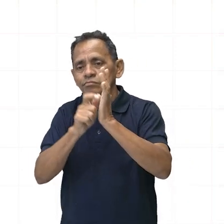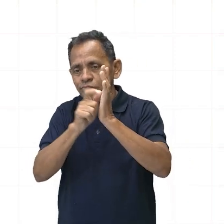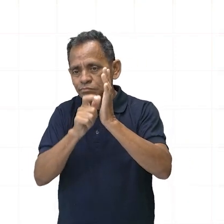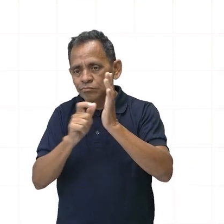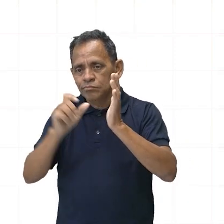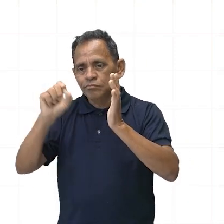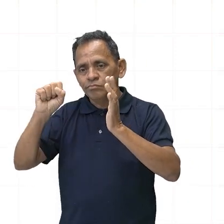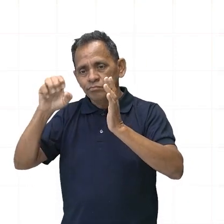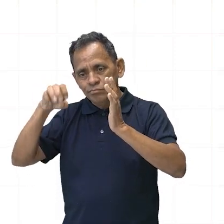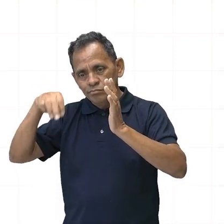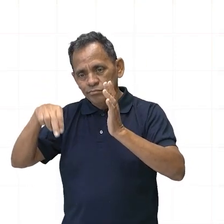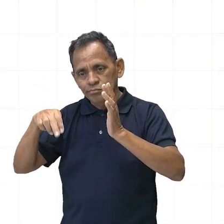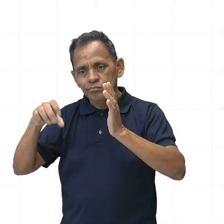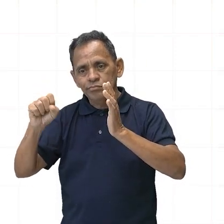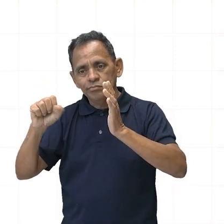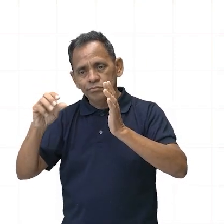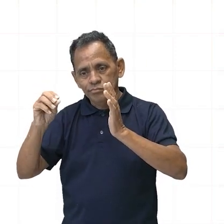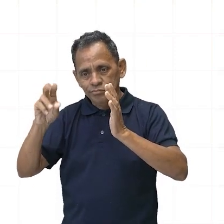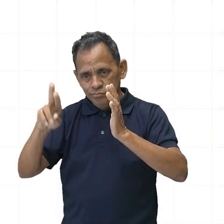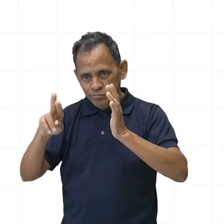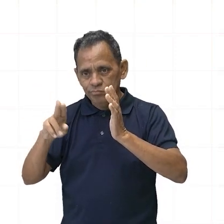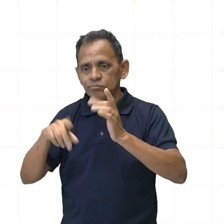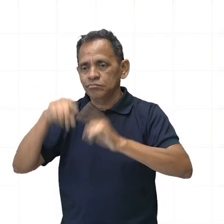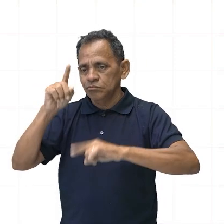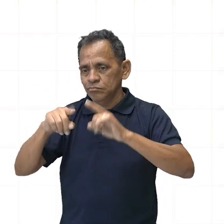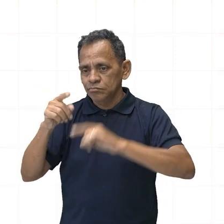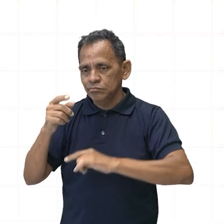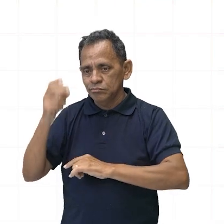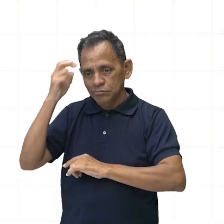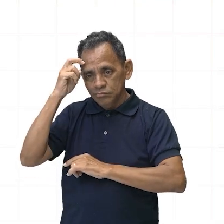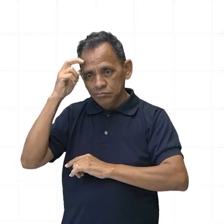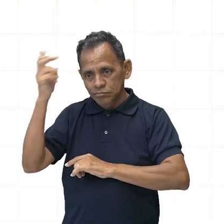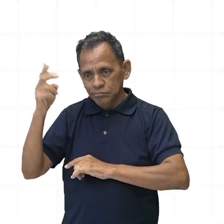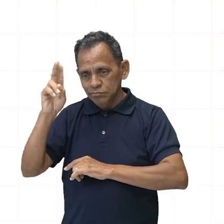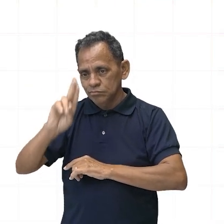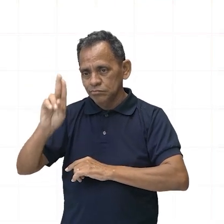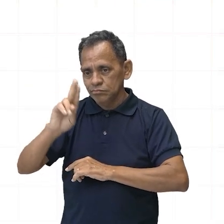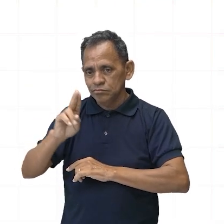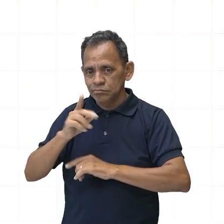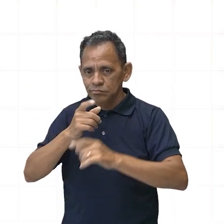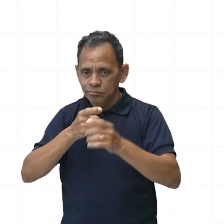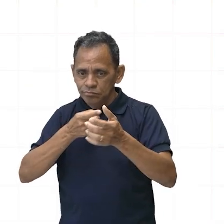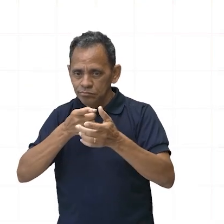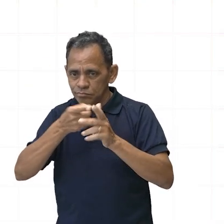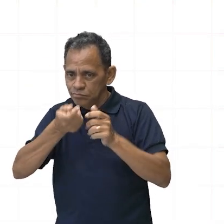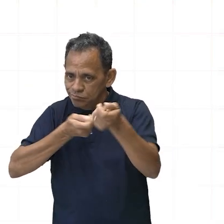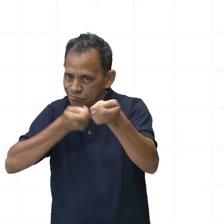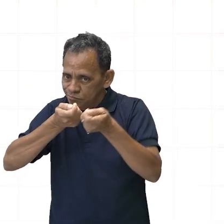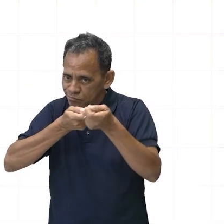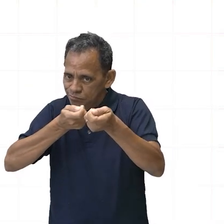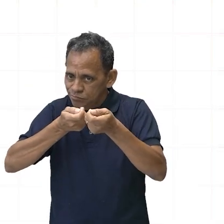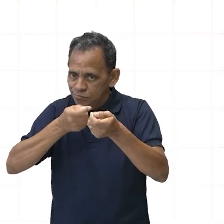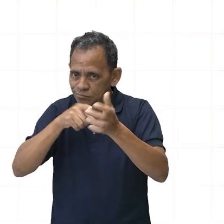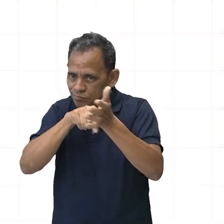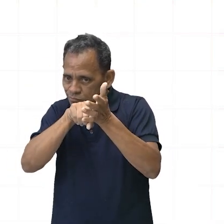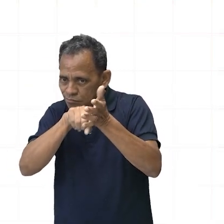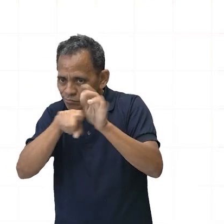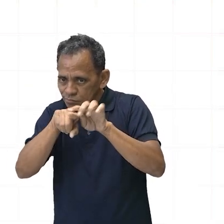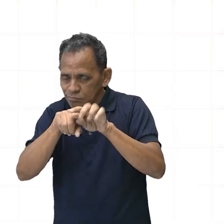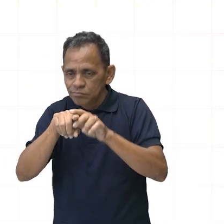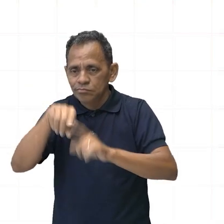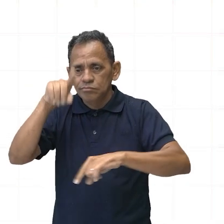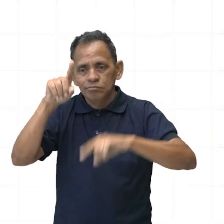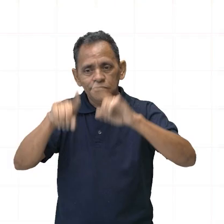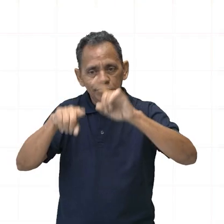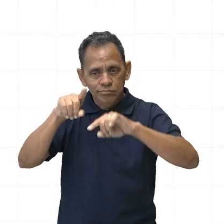também de dispositivos inteligentes vão estar sendo usados para monitorar, para controlar operações